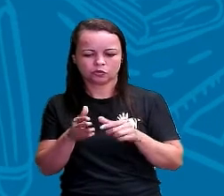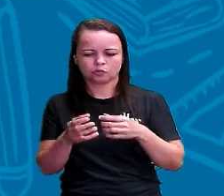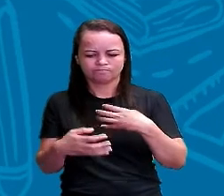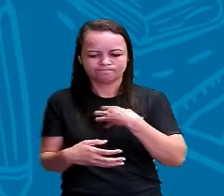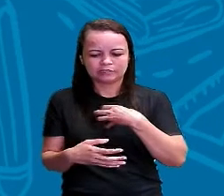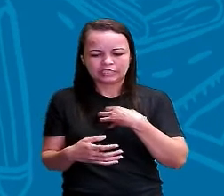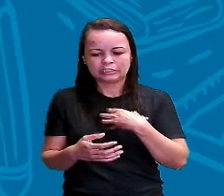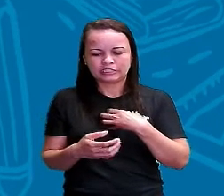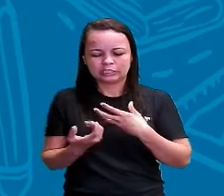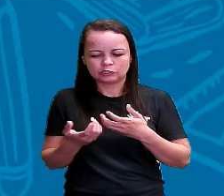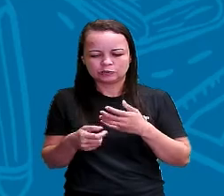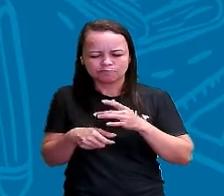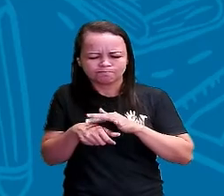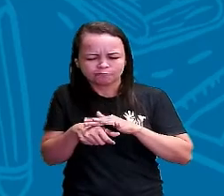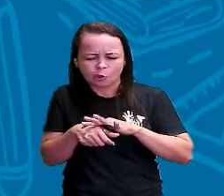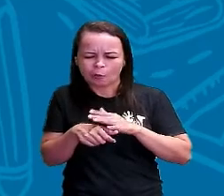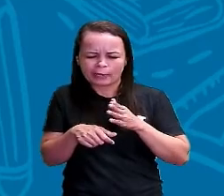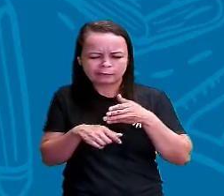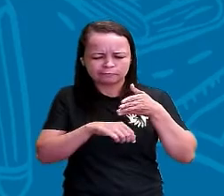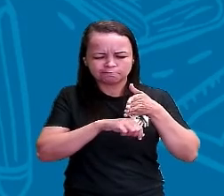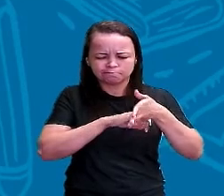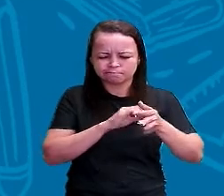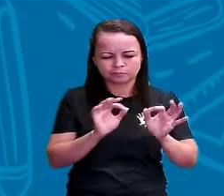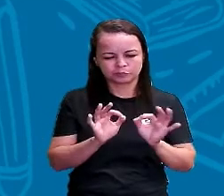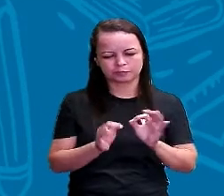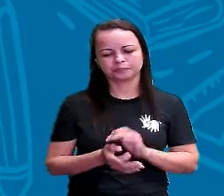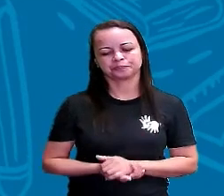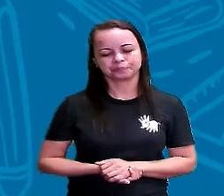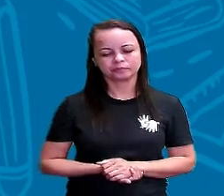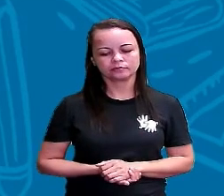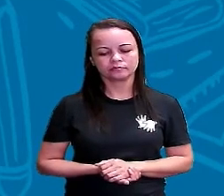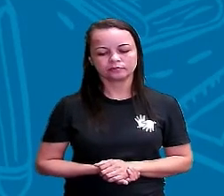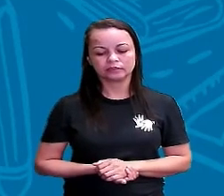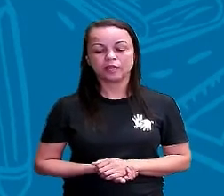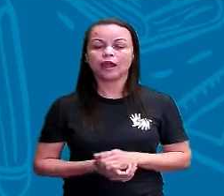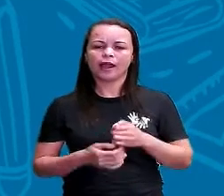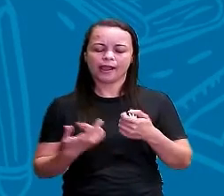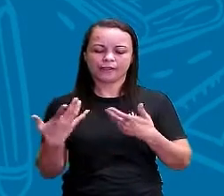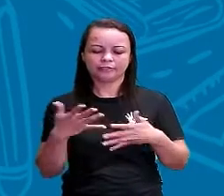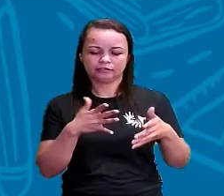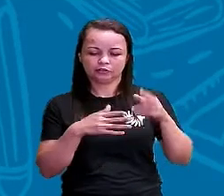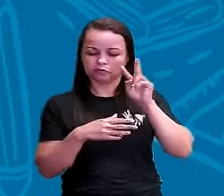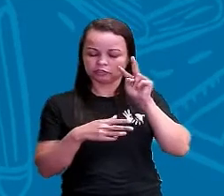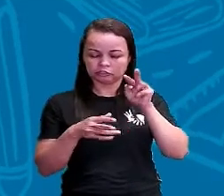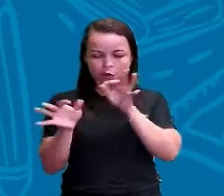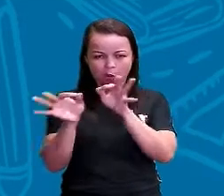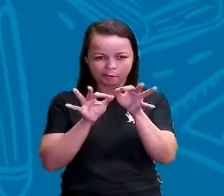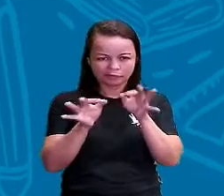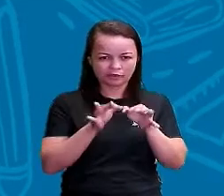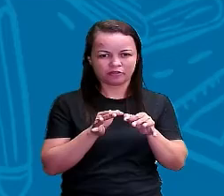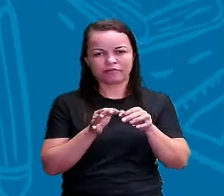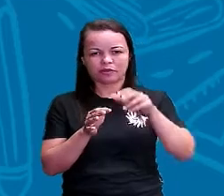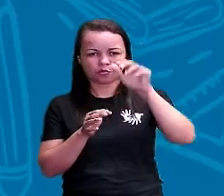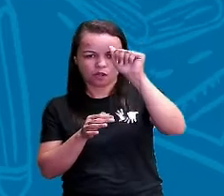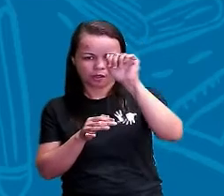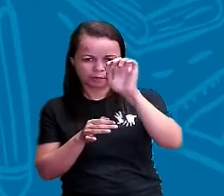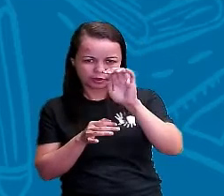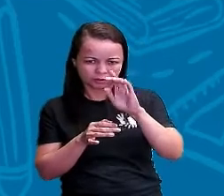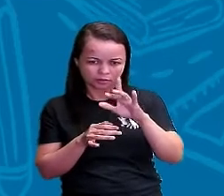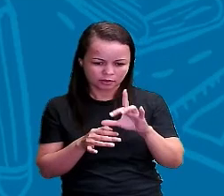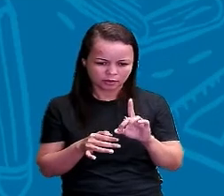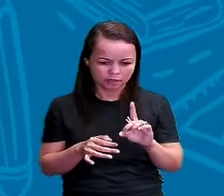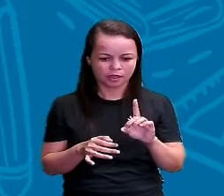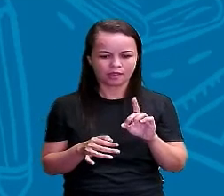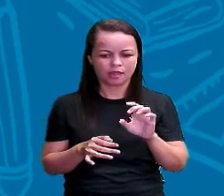A letra B ali é uma oposição. Ó. O aluno faltou à escola, mas ele fez atividade em casa. Então, mesmo ele tendo faltado, ele fez a atividade.